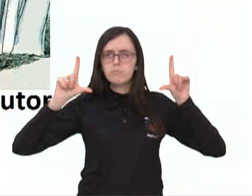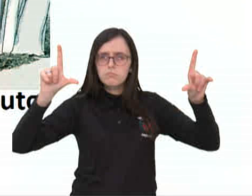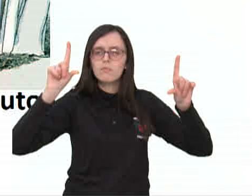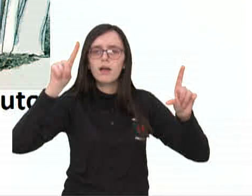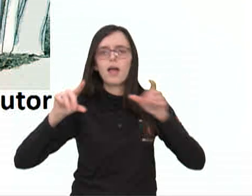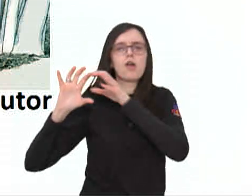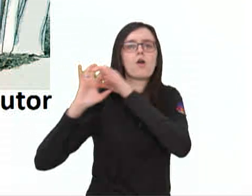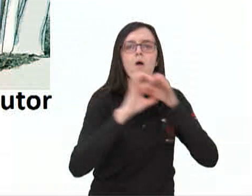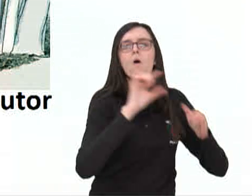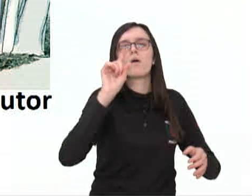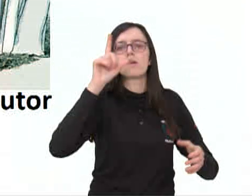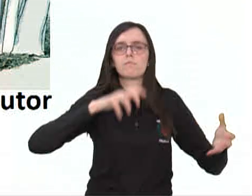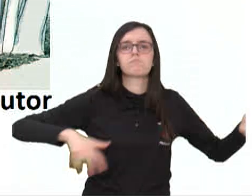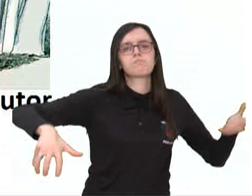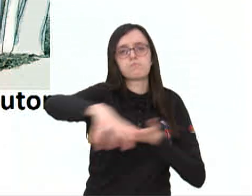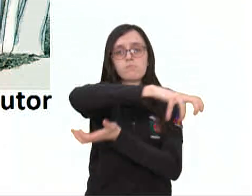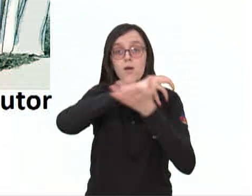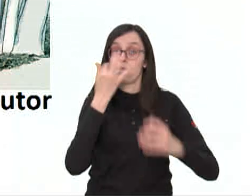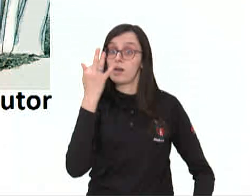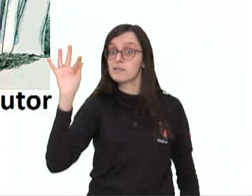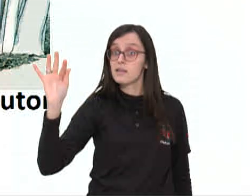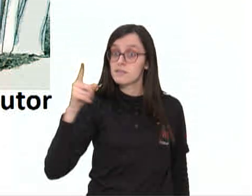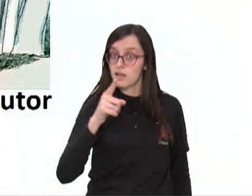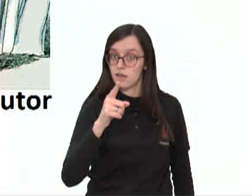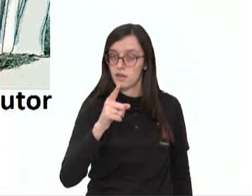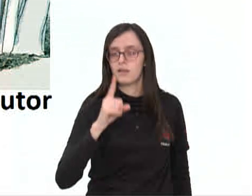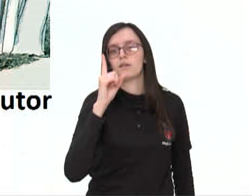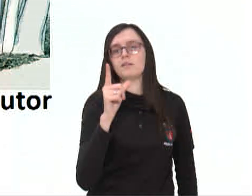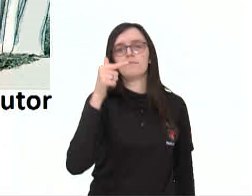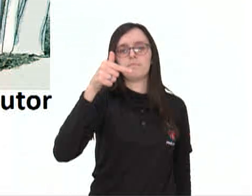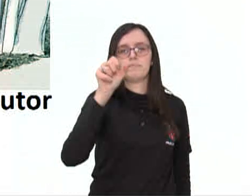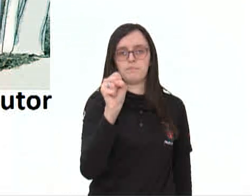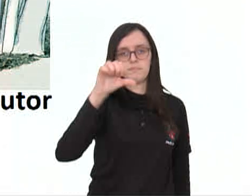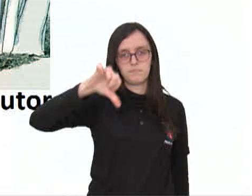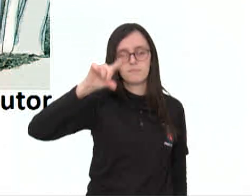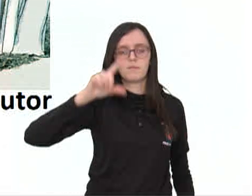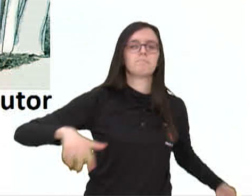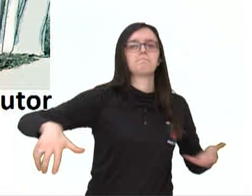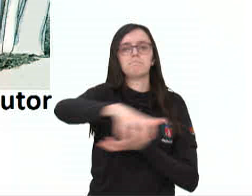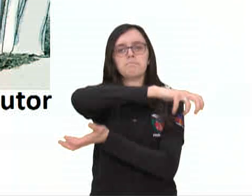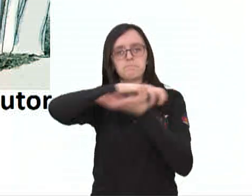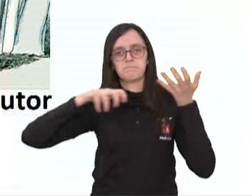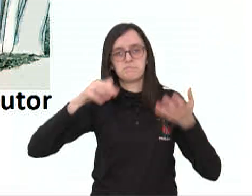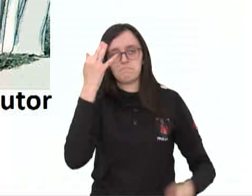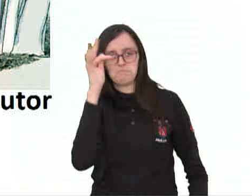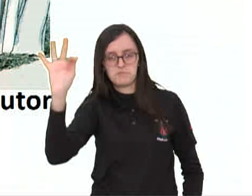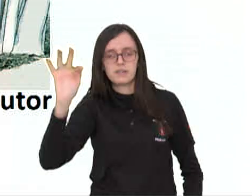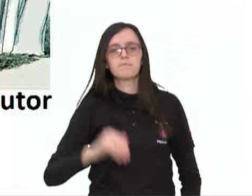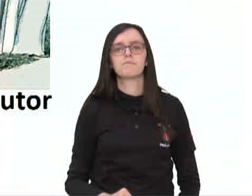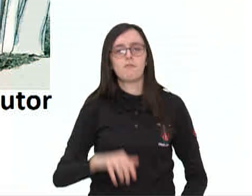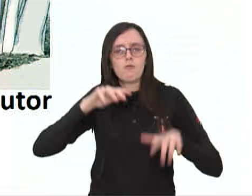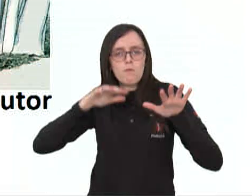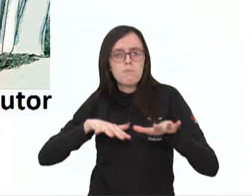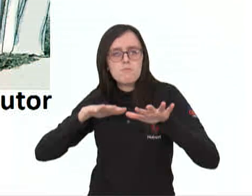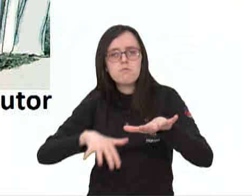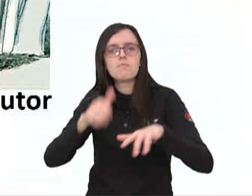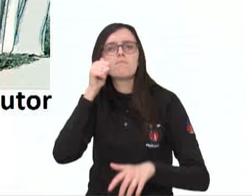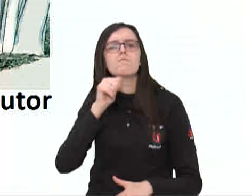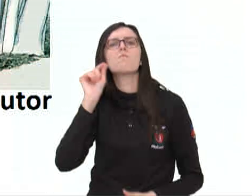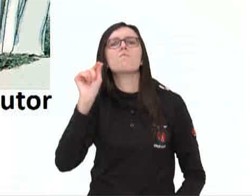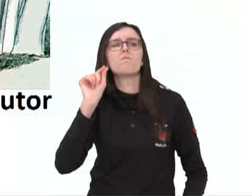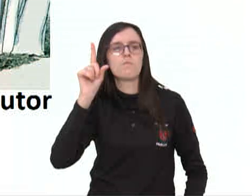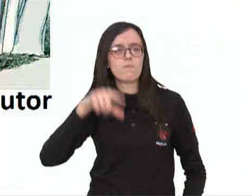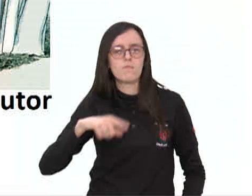contexto da Revolução Francesa. 1789, Revolução Francesa. Marcha das Mulheres